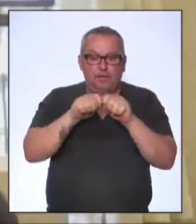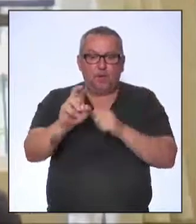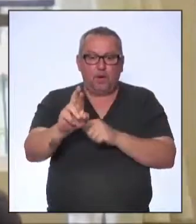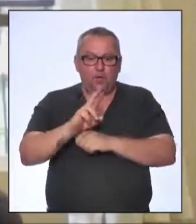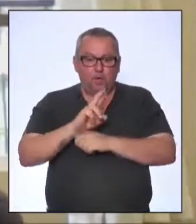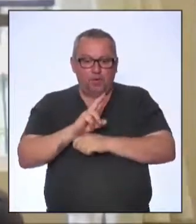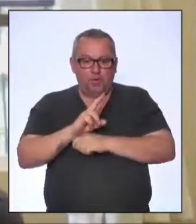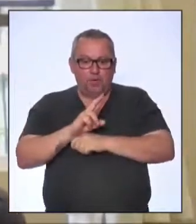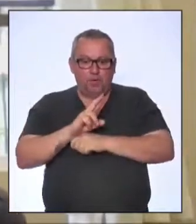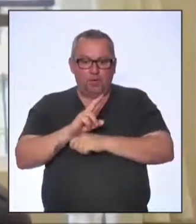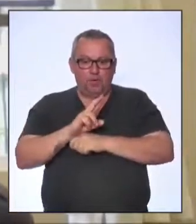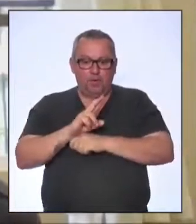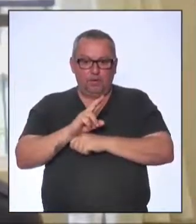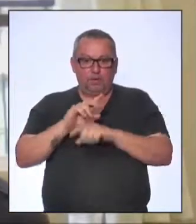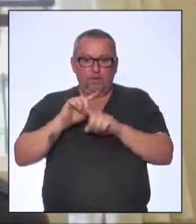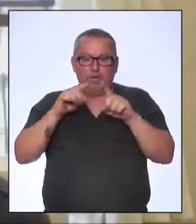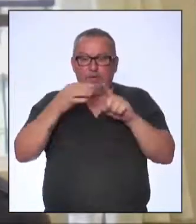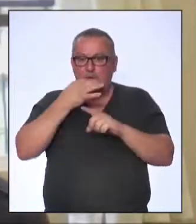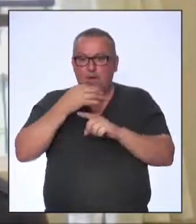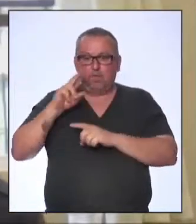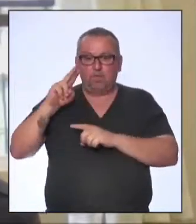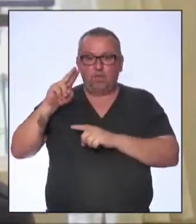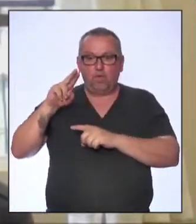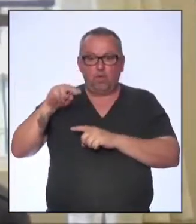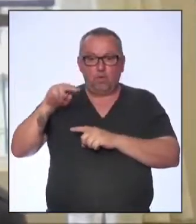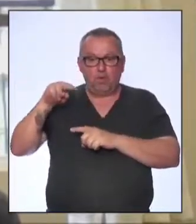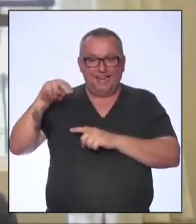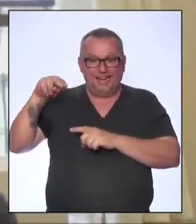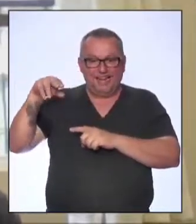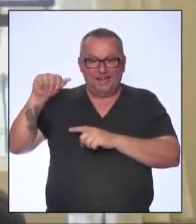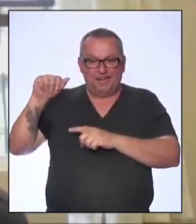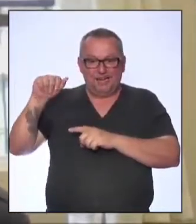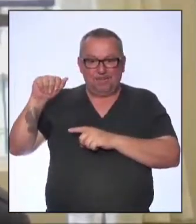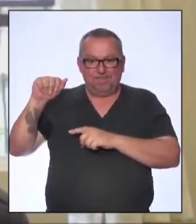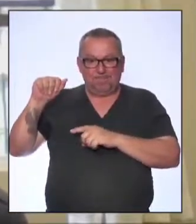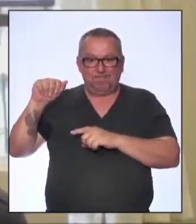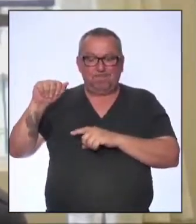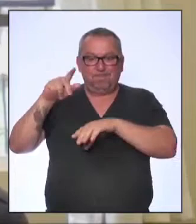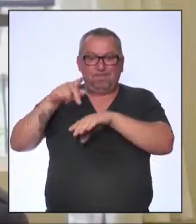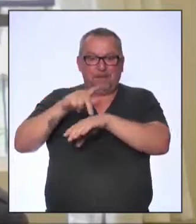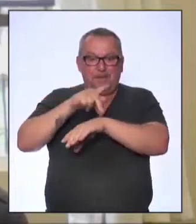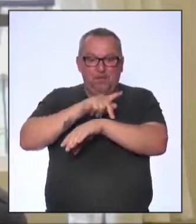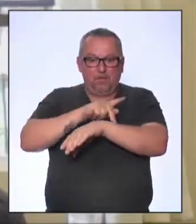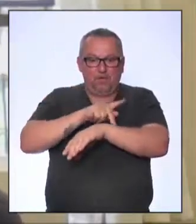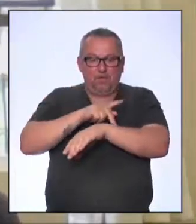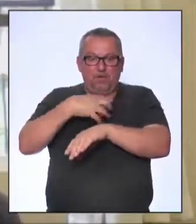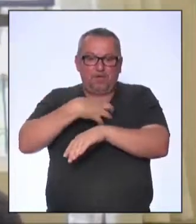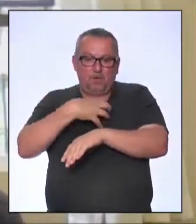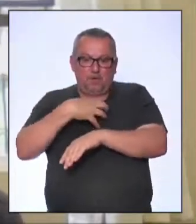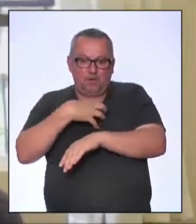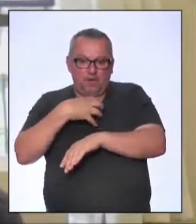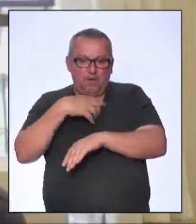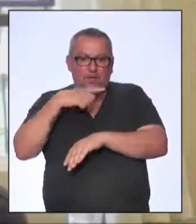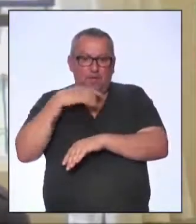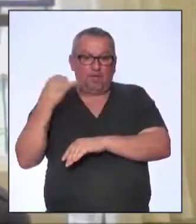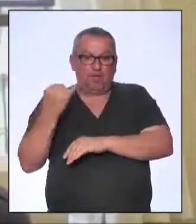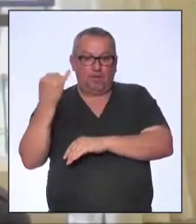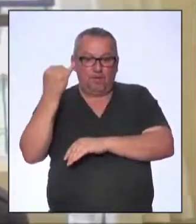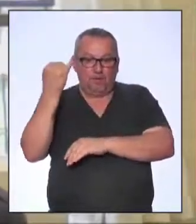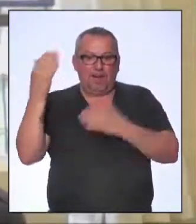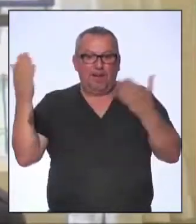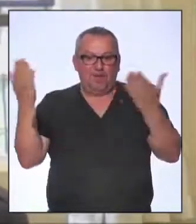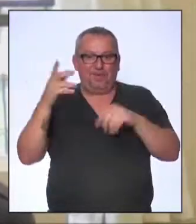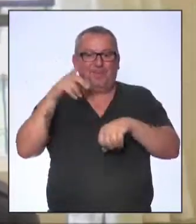ele. Nunca, acho que nunca, em situação nenhuma, a pedagogia e o professor foi tão valorizado